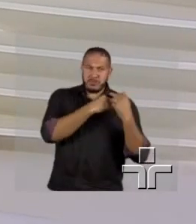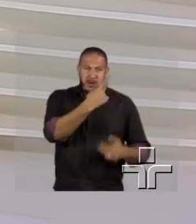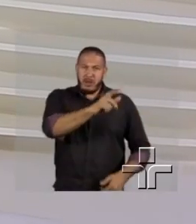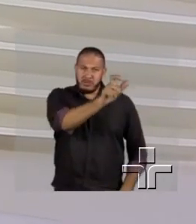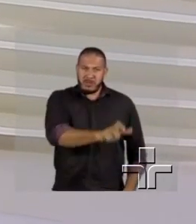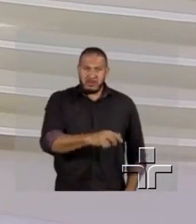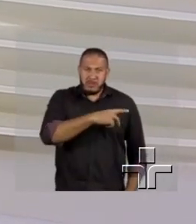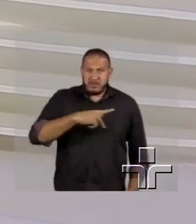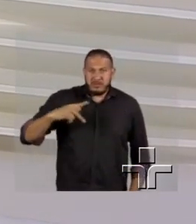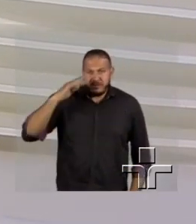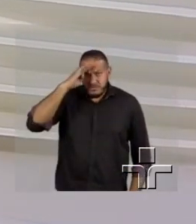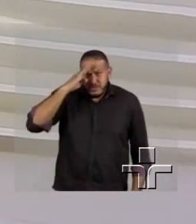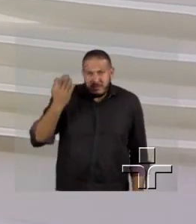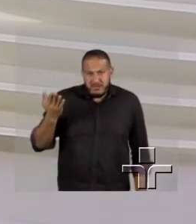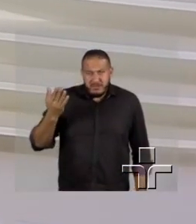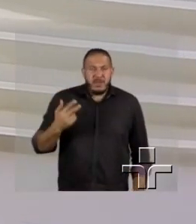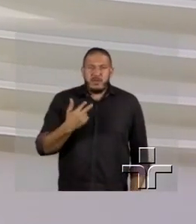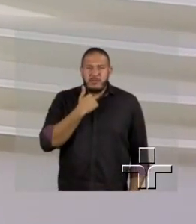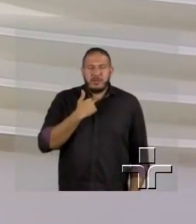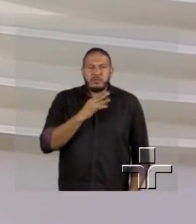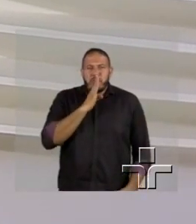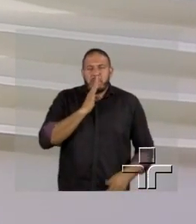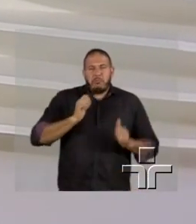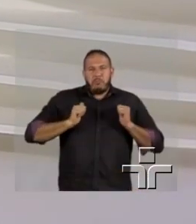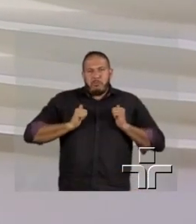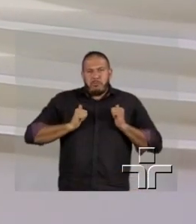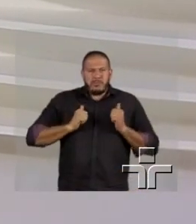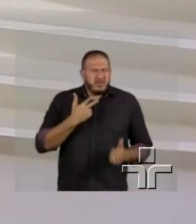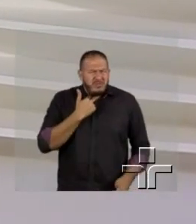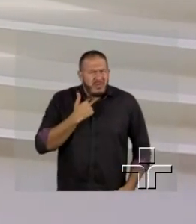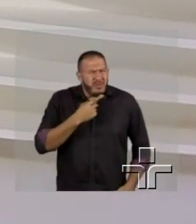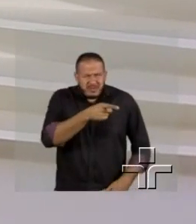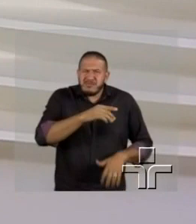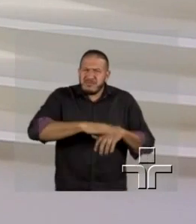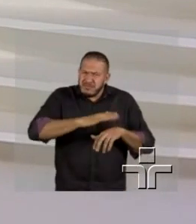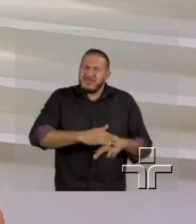milhares de vidas foram salvas da sua atuação e das tropas da ONU.